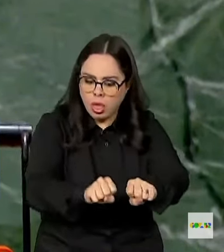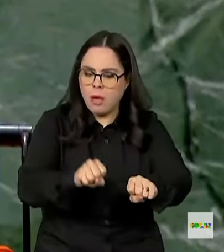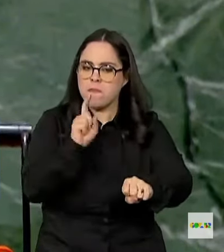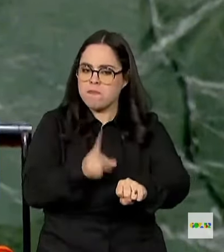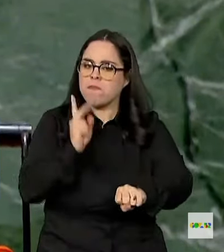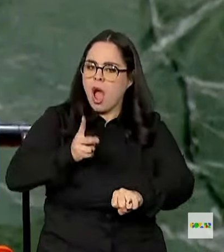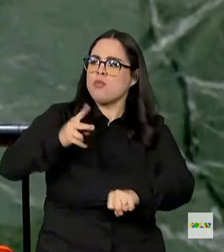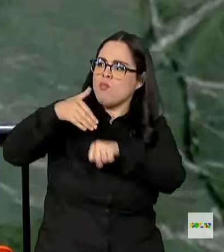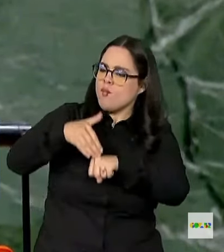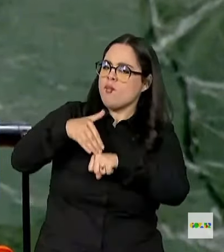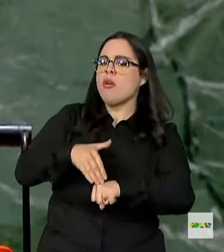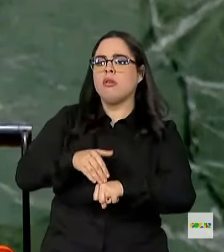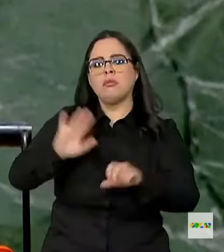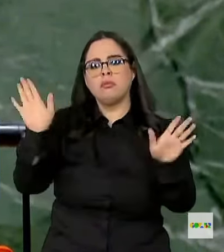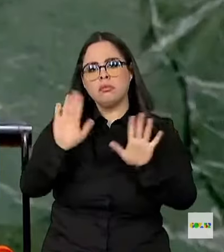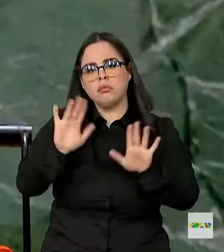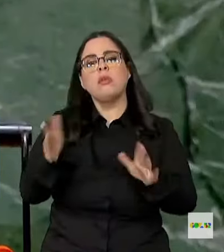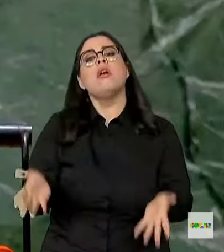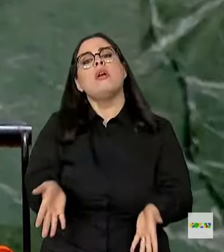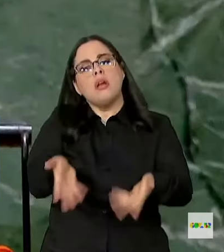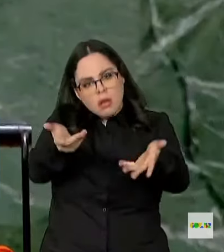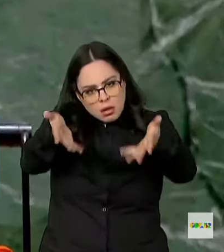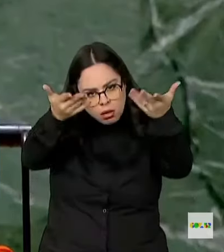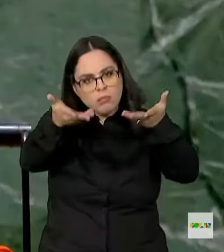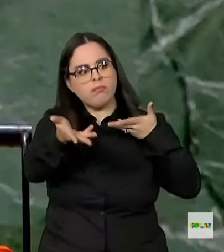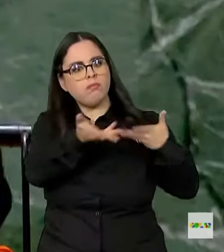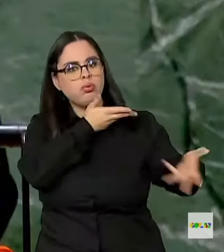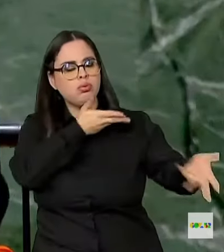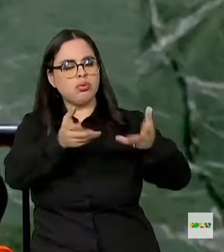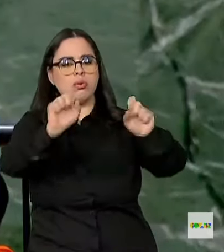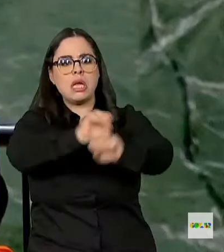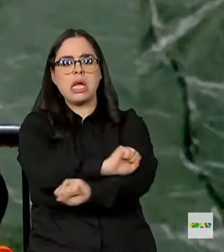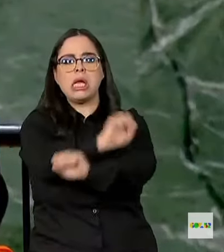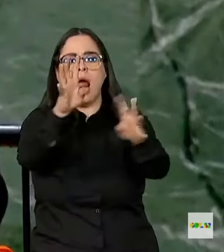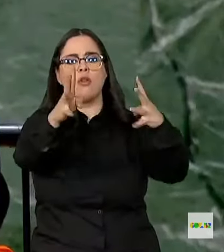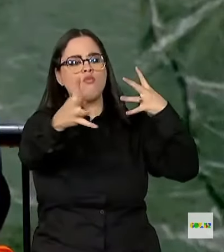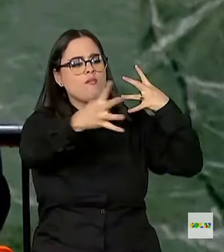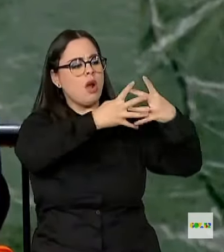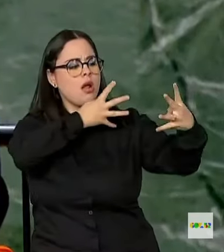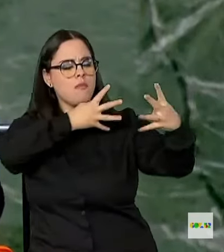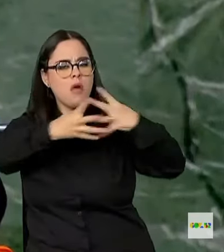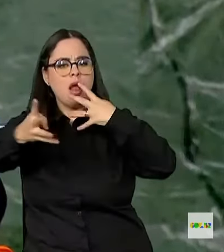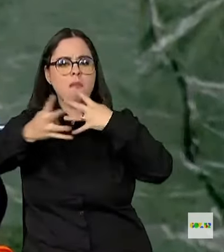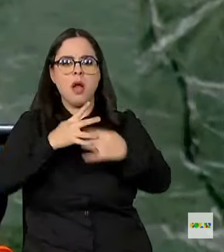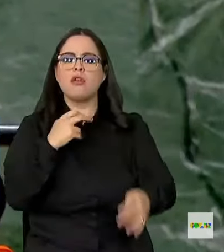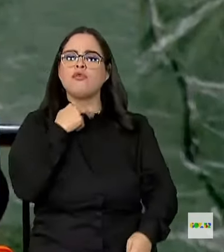colonial. Vamos promover essa discussão de forma transparente.